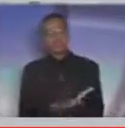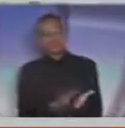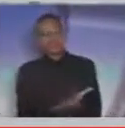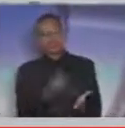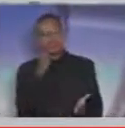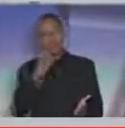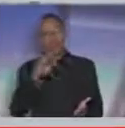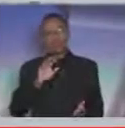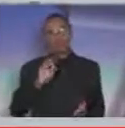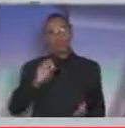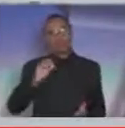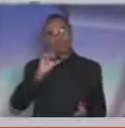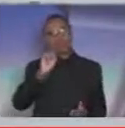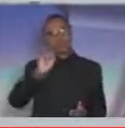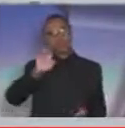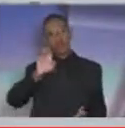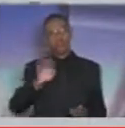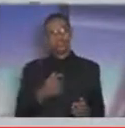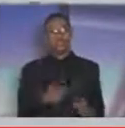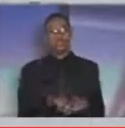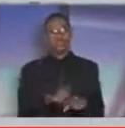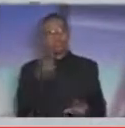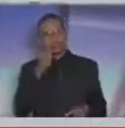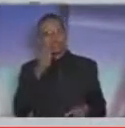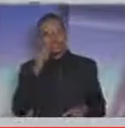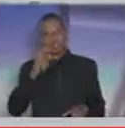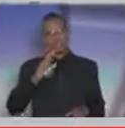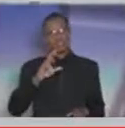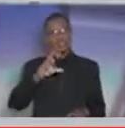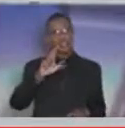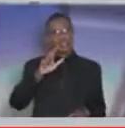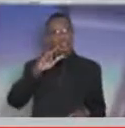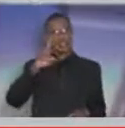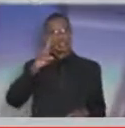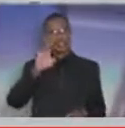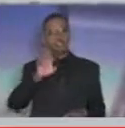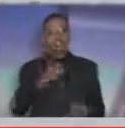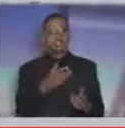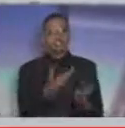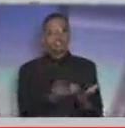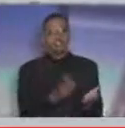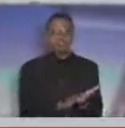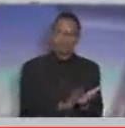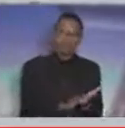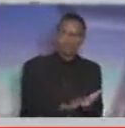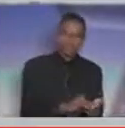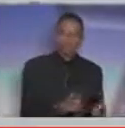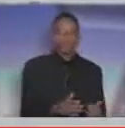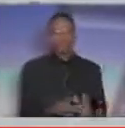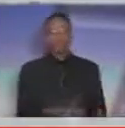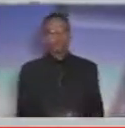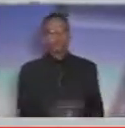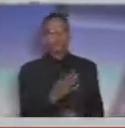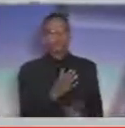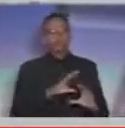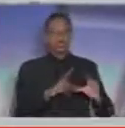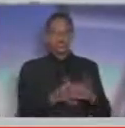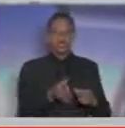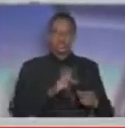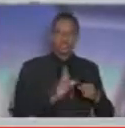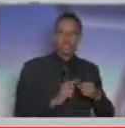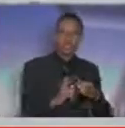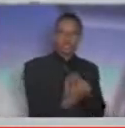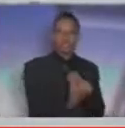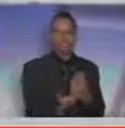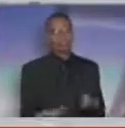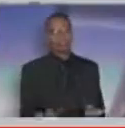Rose tô dura Parabéns Cleide Benedetti e a todas as pessoas que compõem essa Associação e